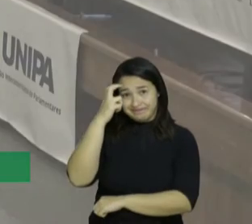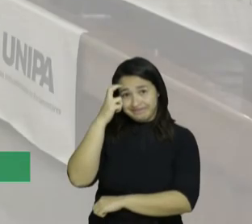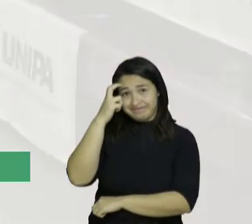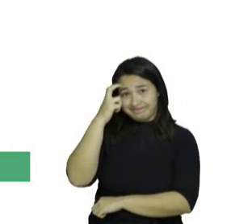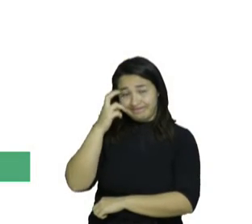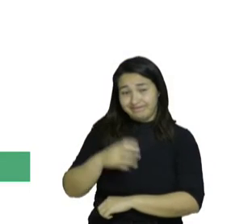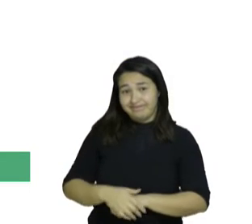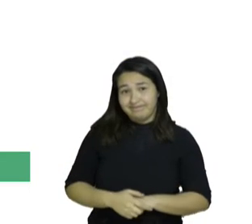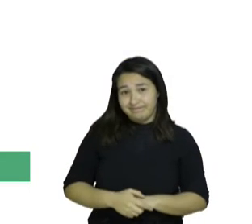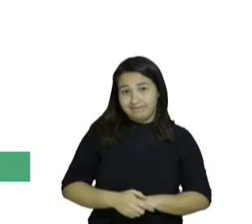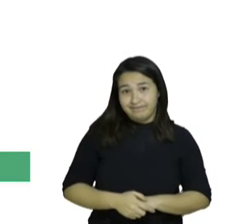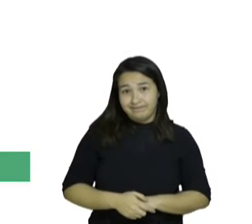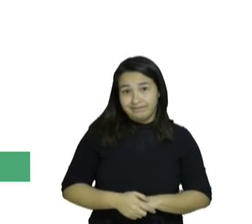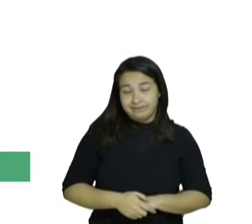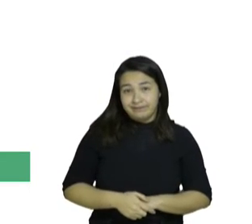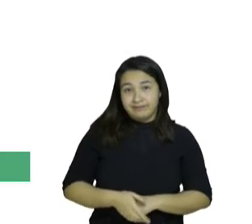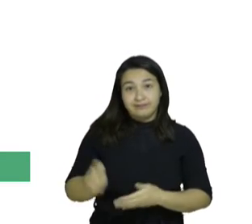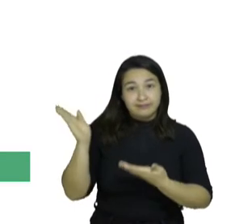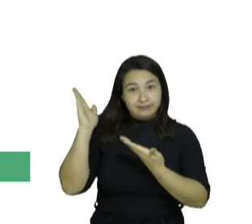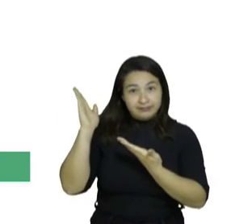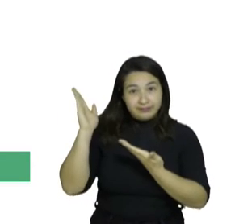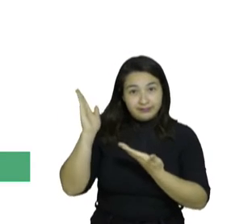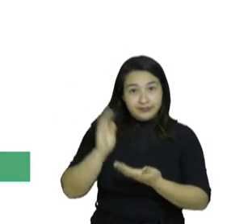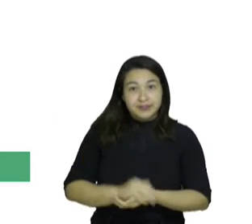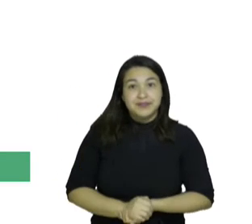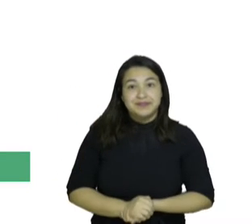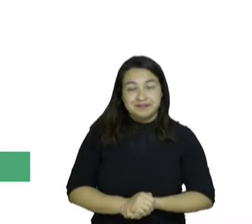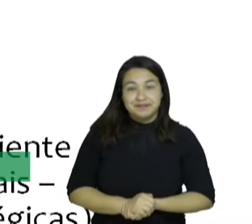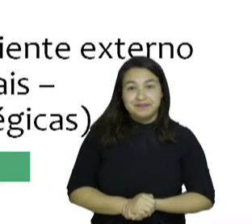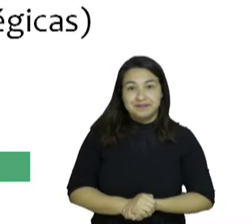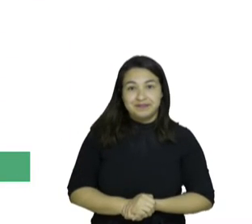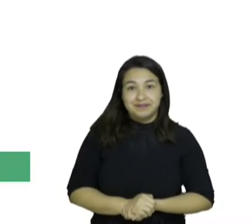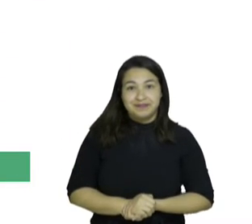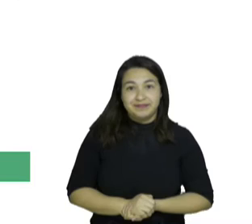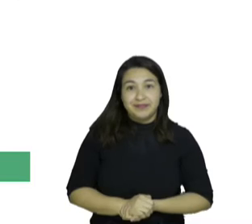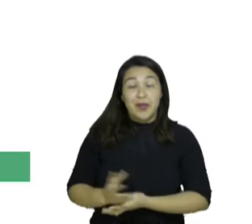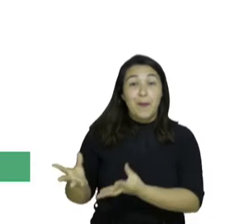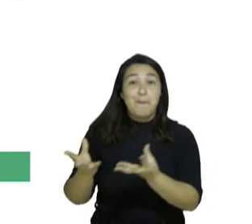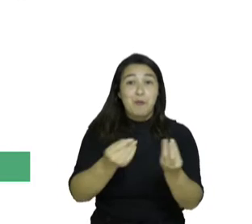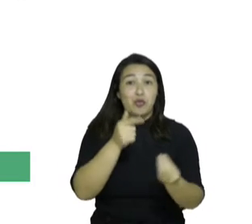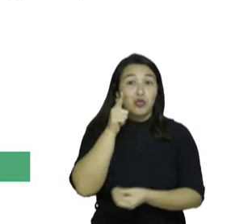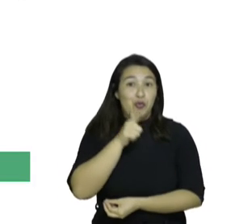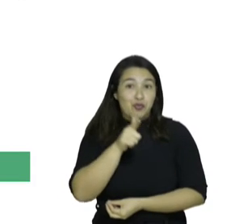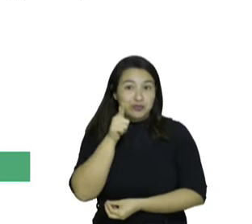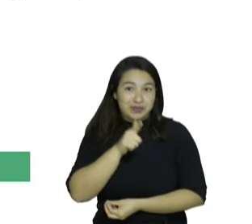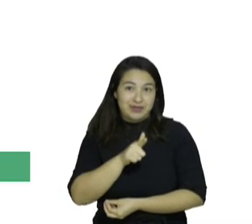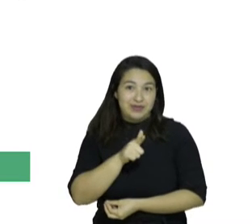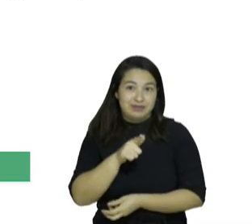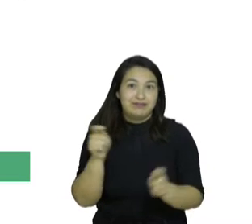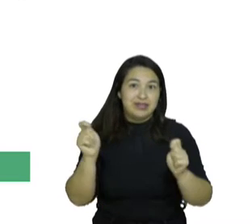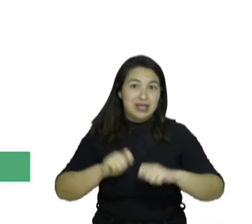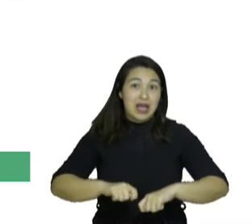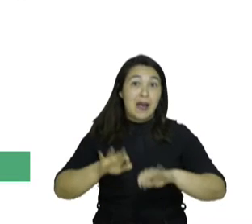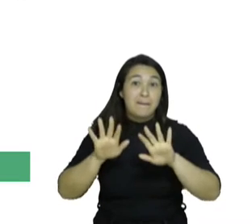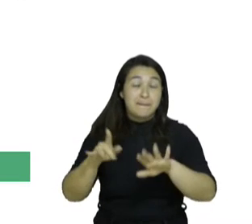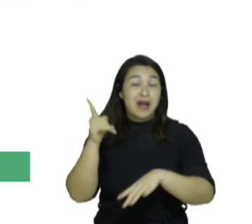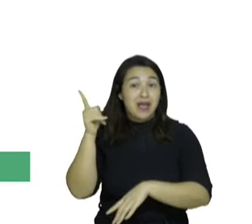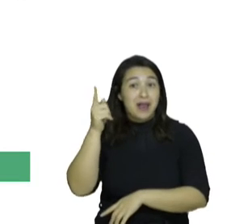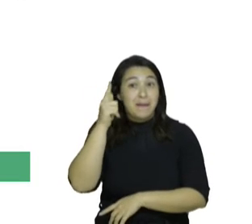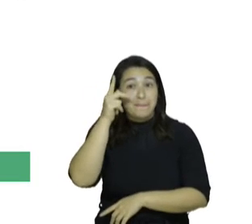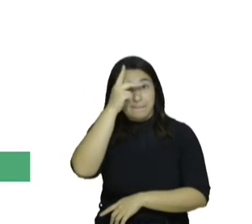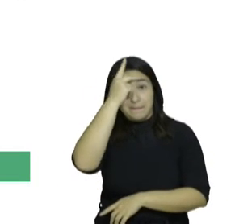frente mercado tá cheio de oportunidades mas para os competentes aqui eu